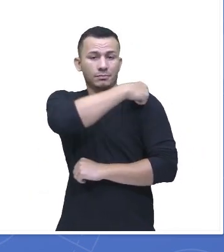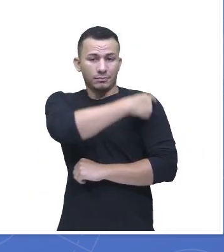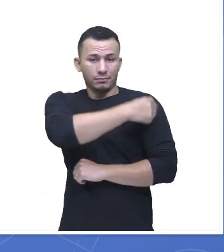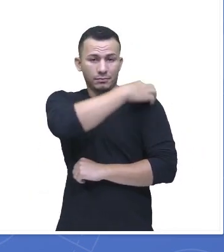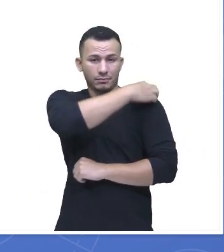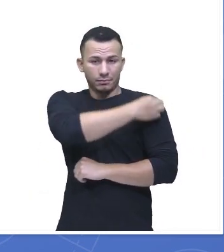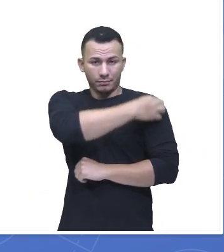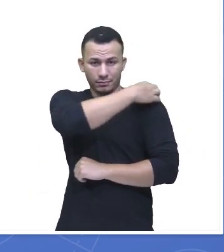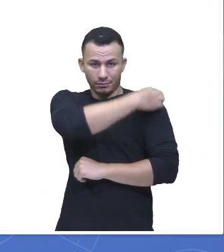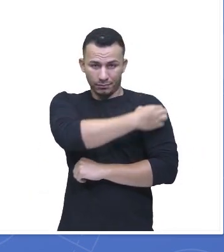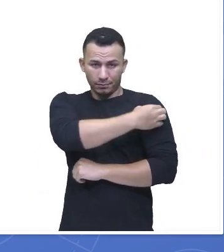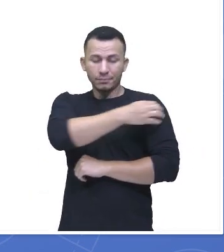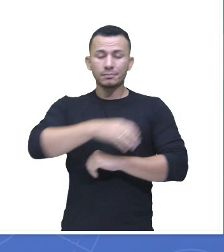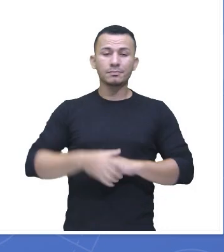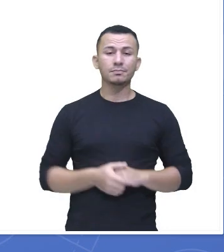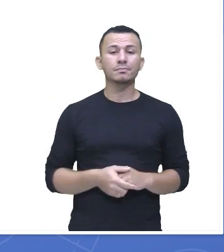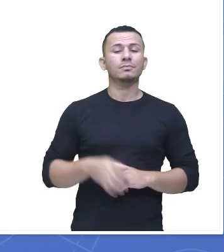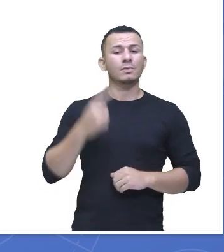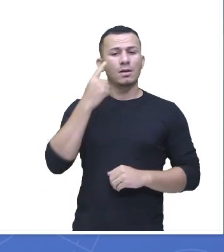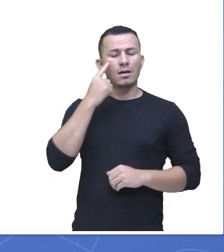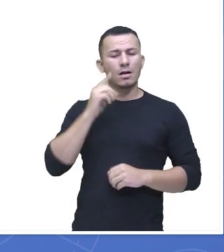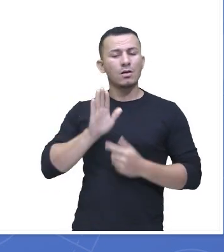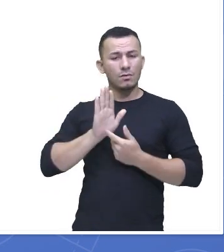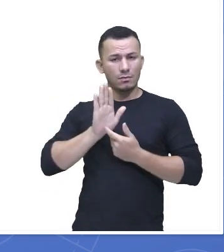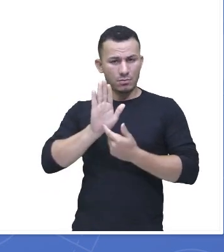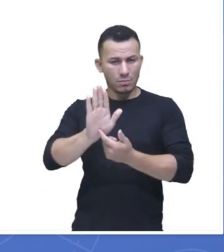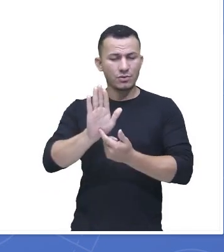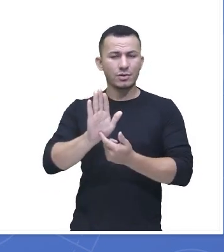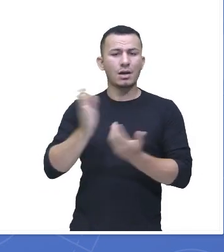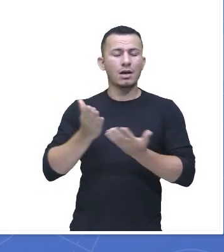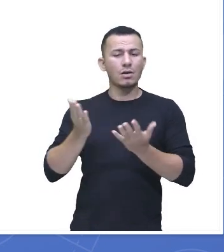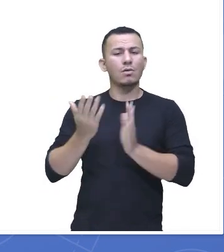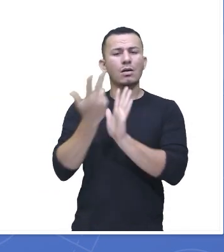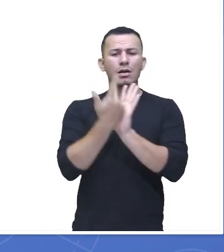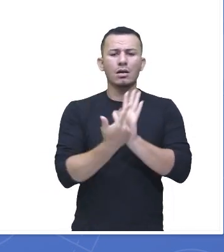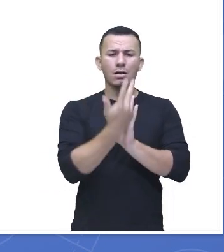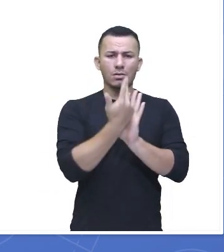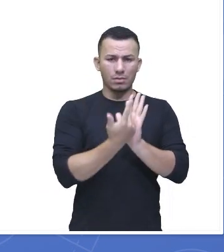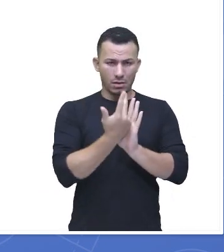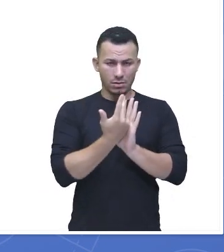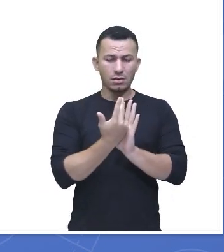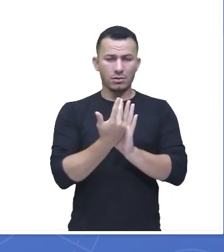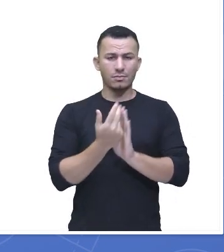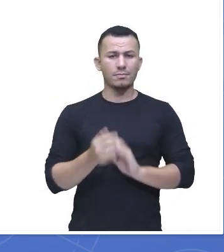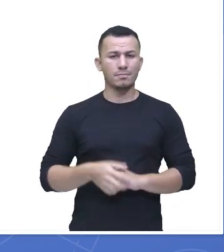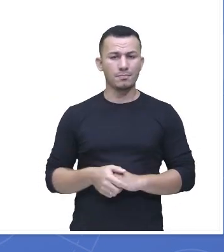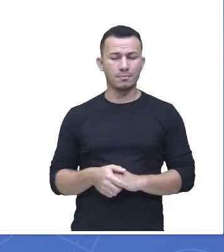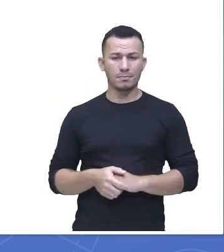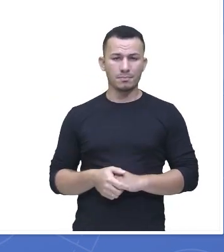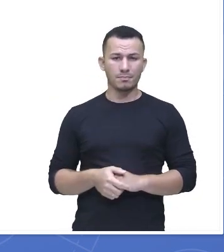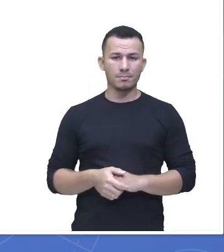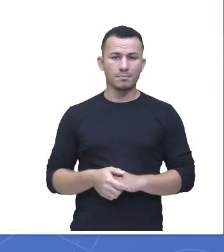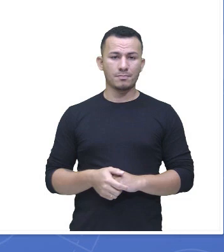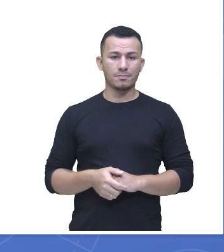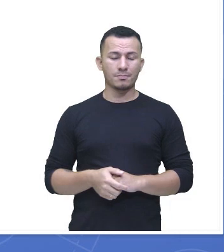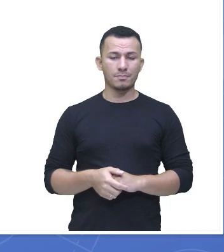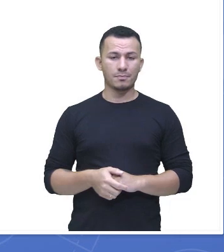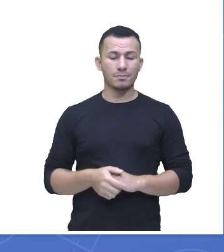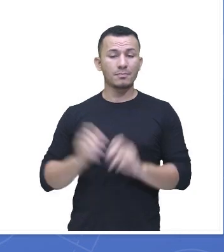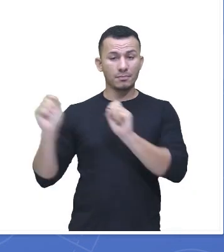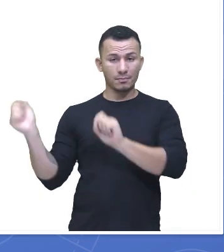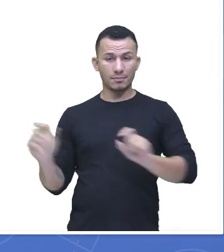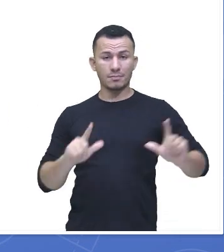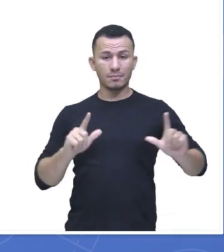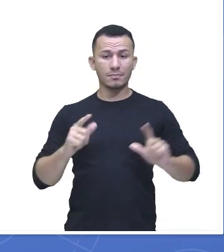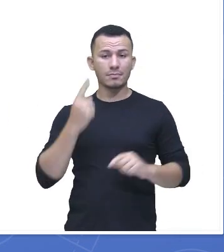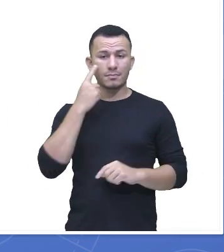olha só. Observem aí que eu vou marcar para vocês na na imagem. Pode jogar para mim a